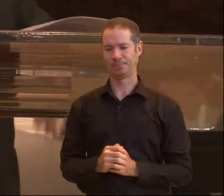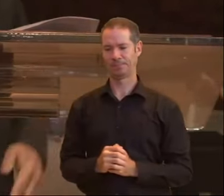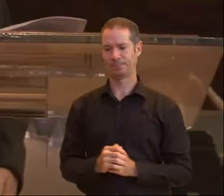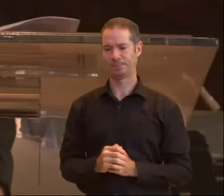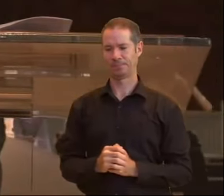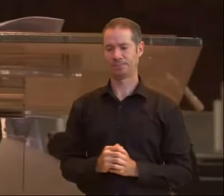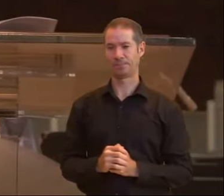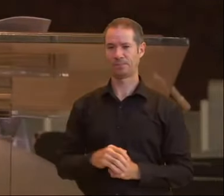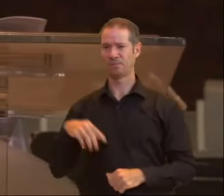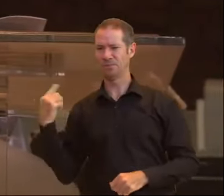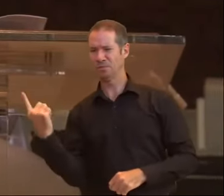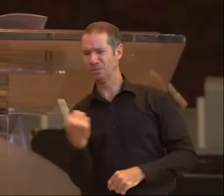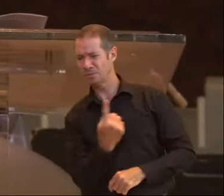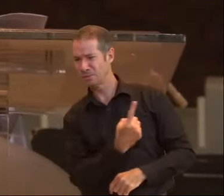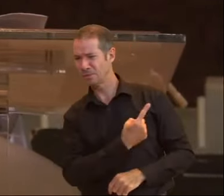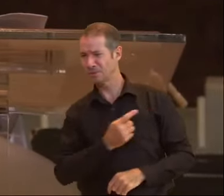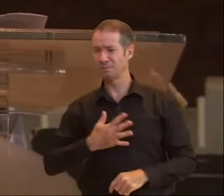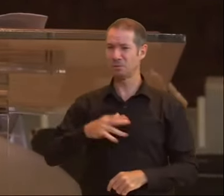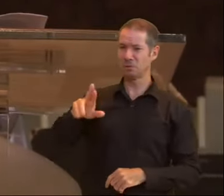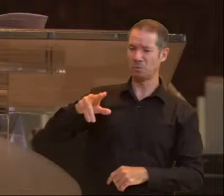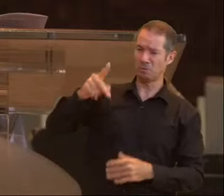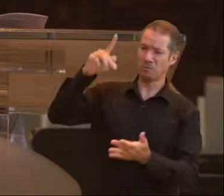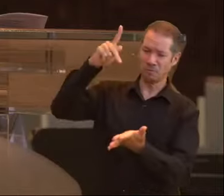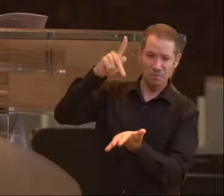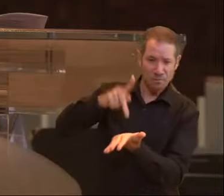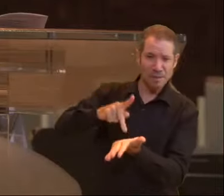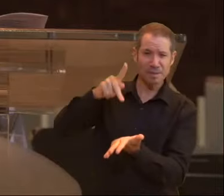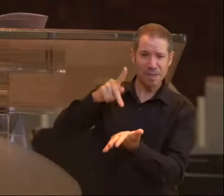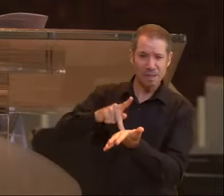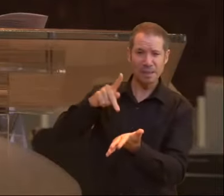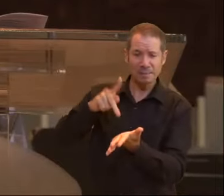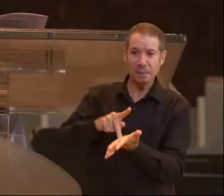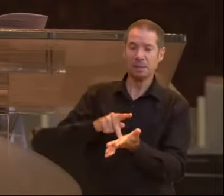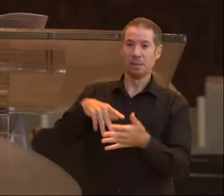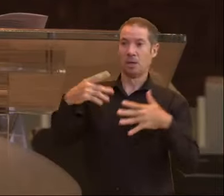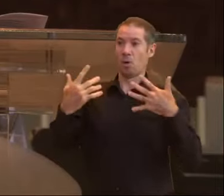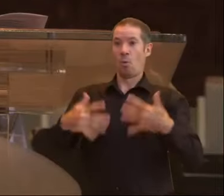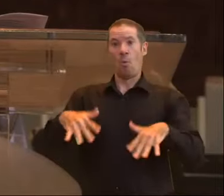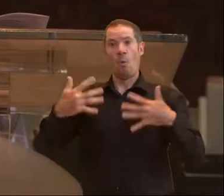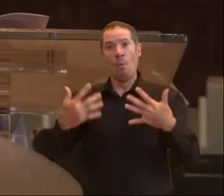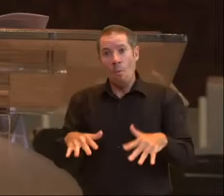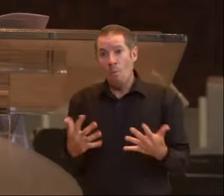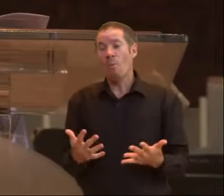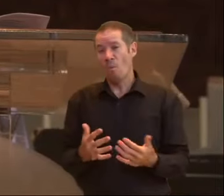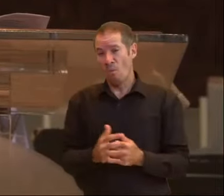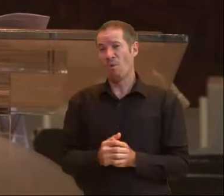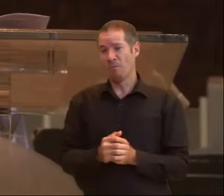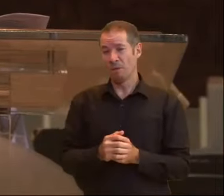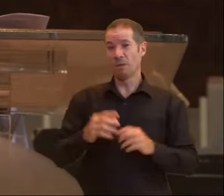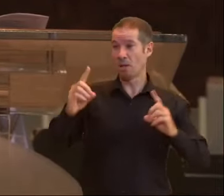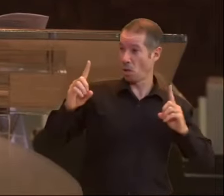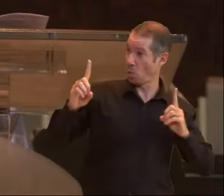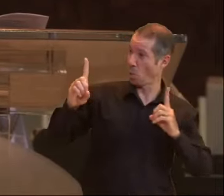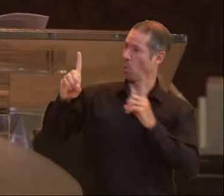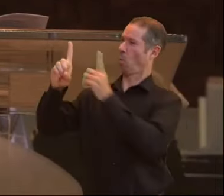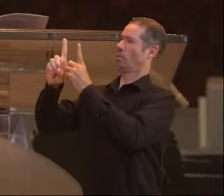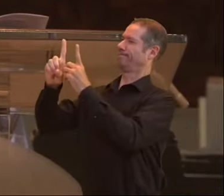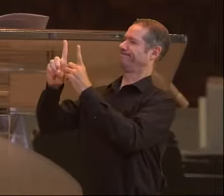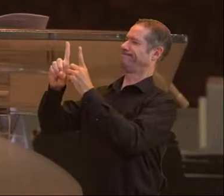Qual de vocês, meus irmãos, verdadeira e inquestionavelmente encontrou o